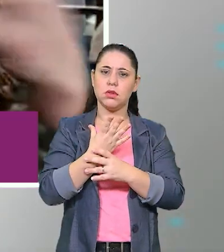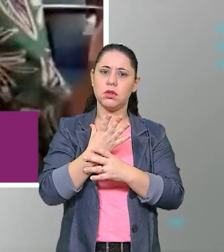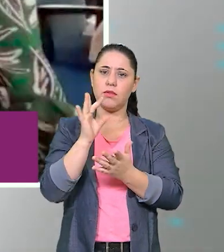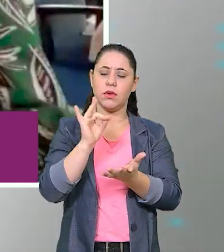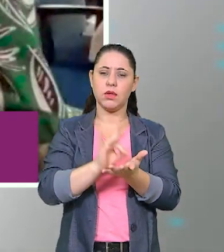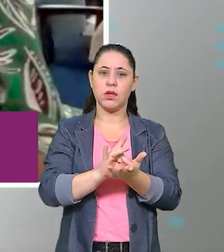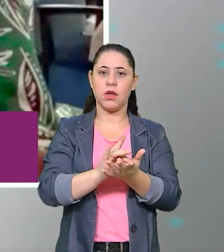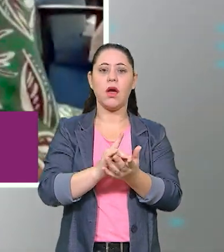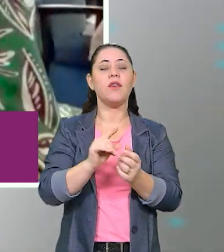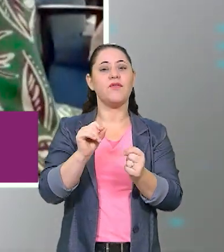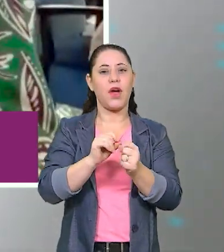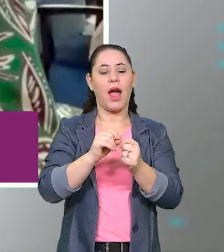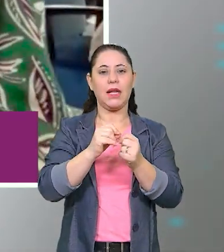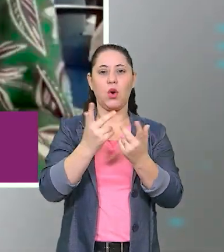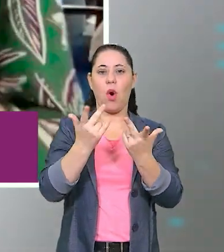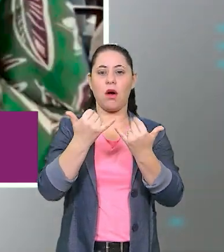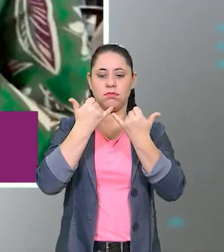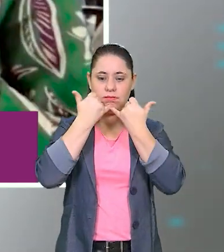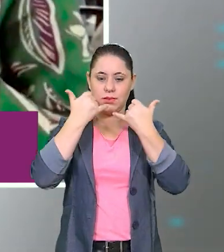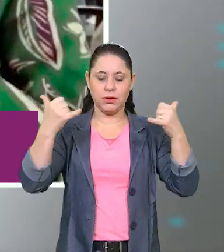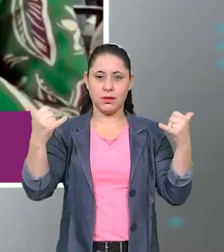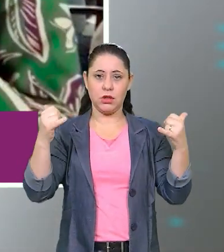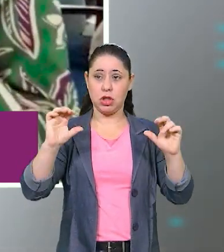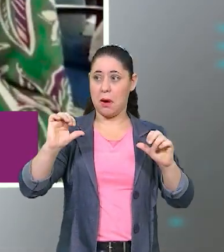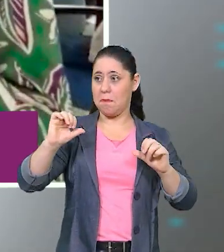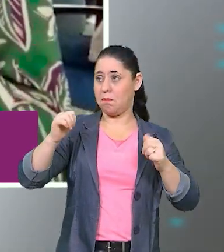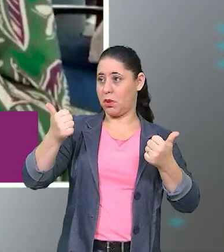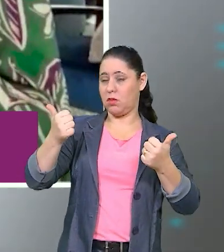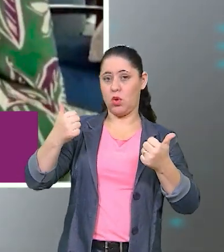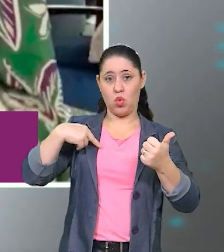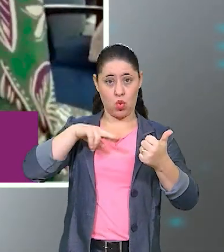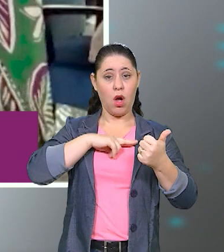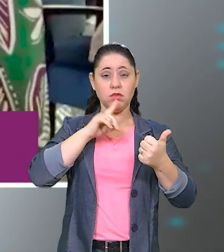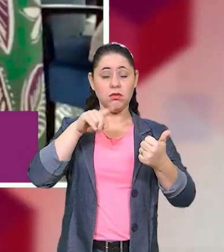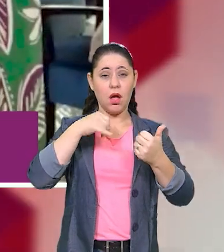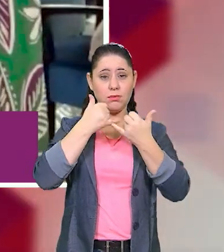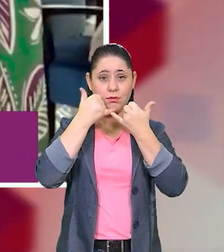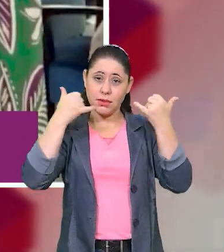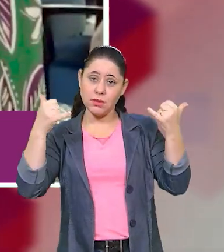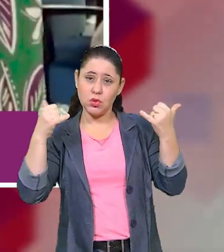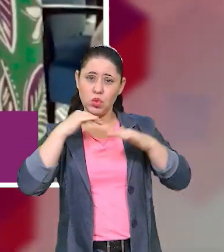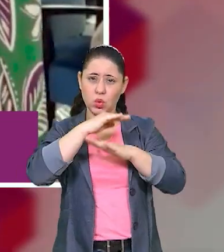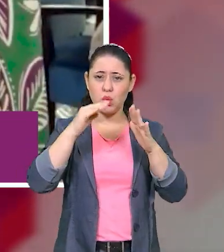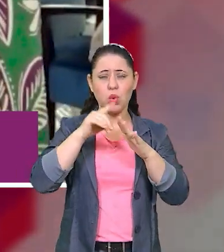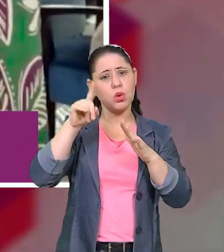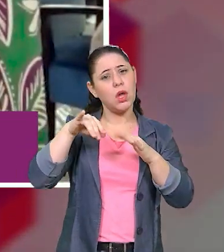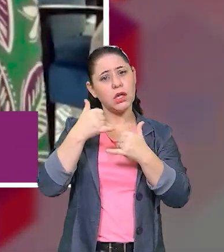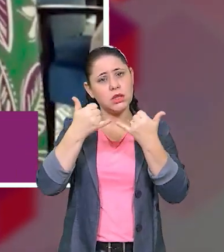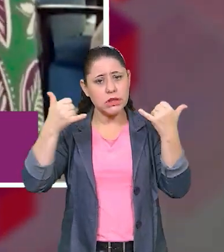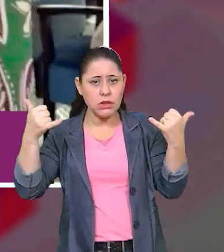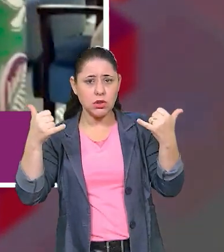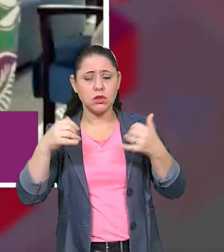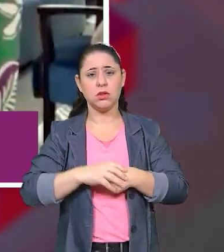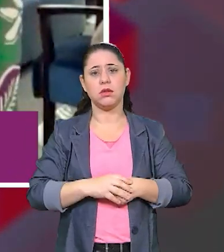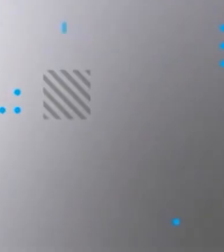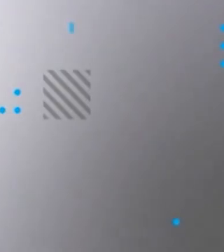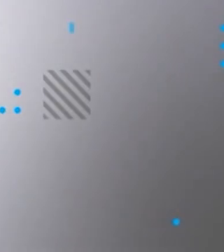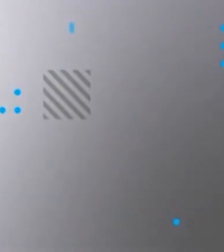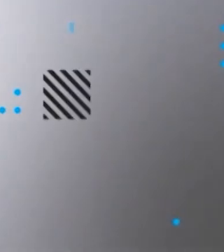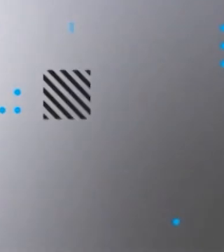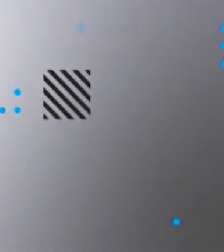Tudo que está acontecendo aí fora é energia. Então, eu vou escolher com o que eu quero me conectar. Eu vou escolher com o que eu quero me